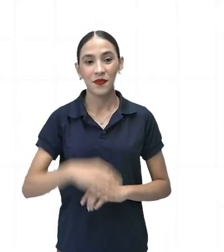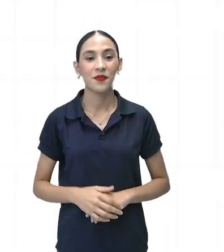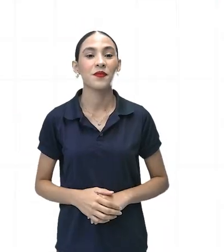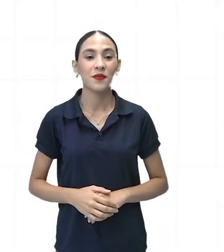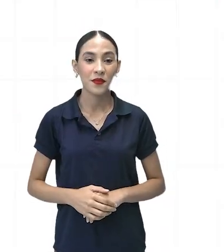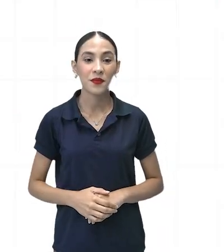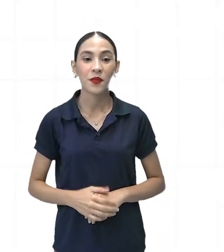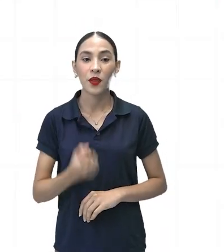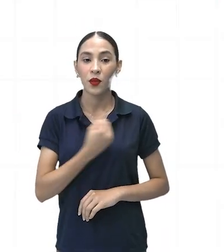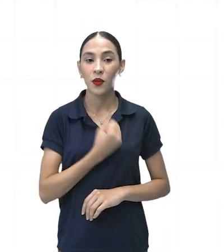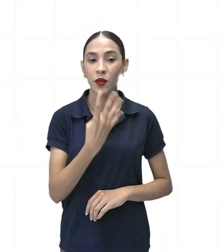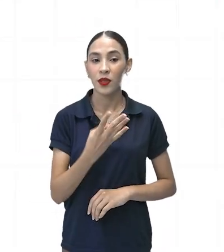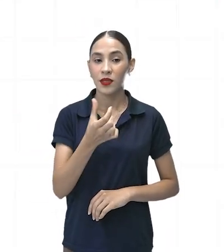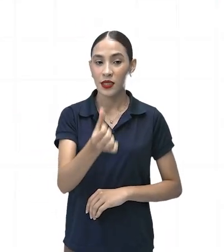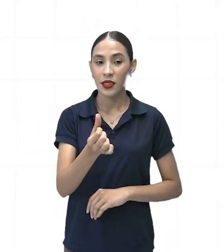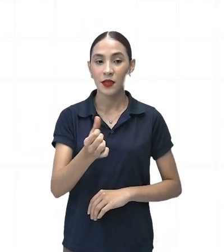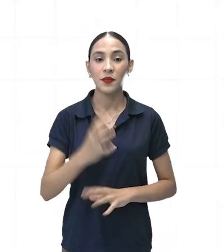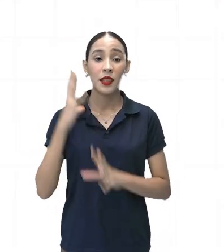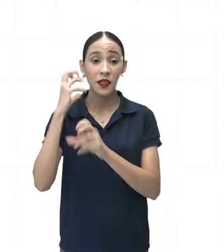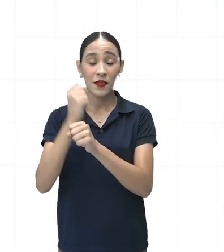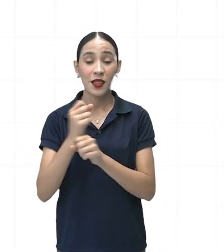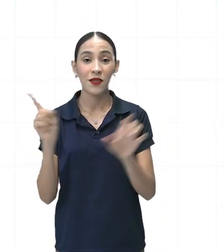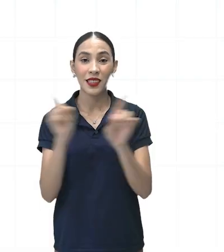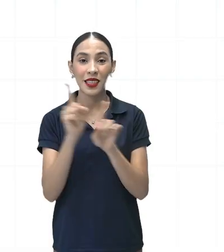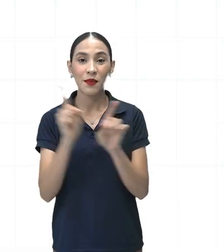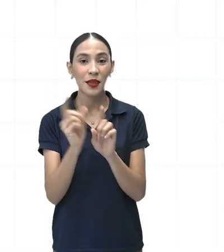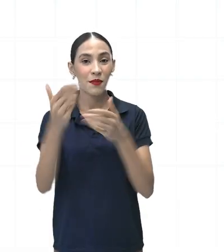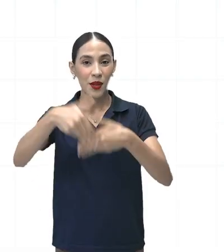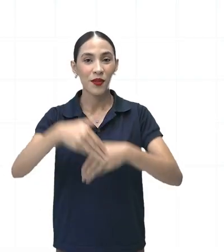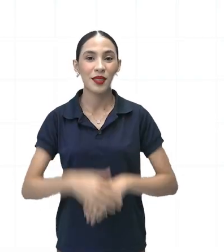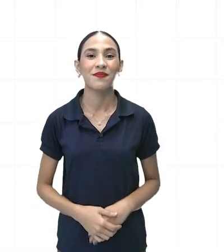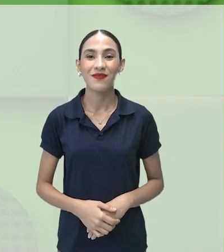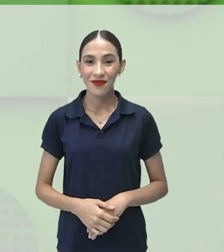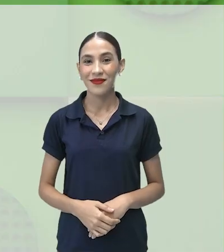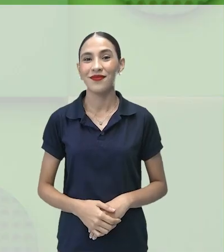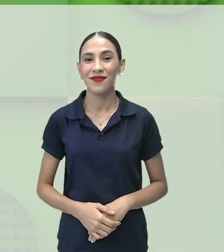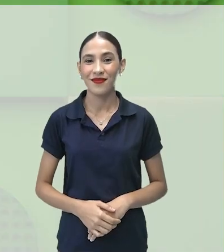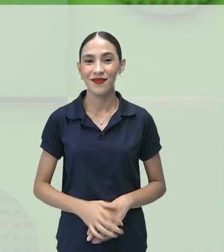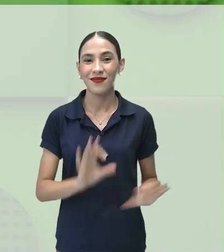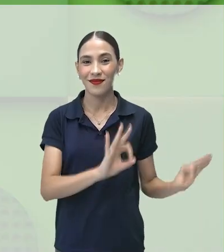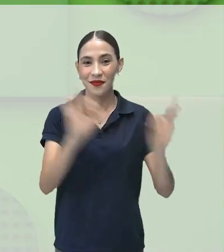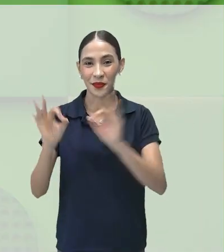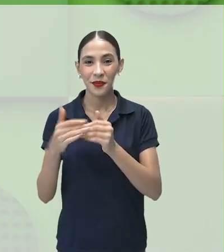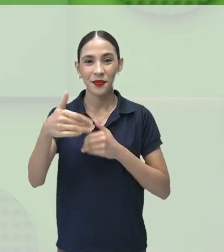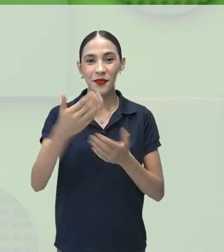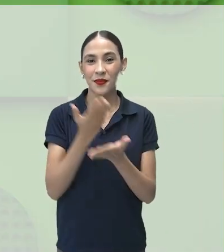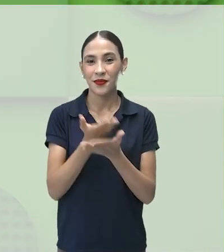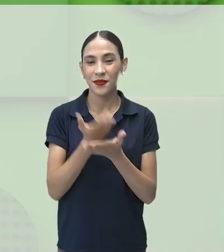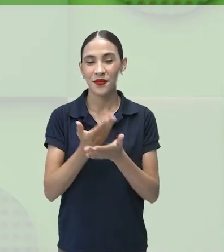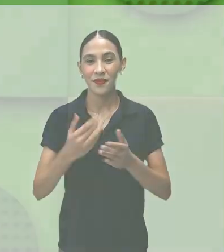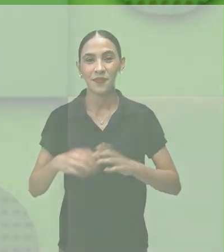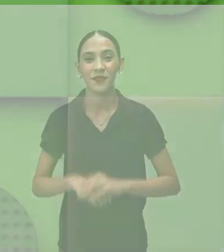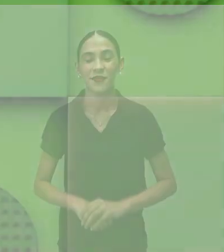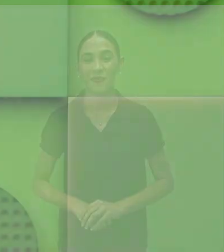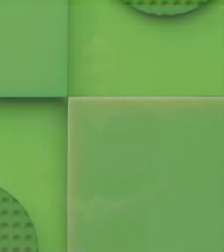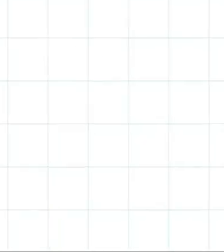aula? Aula 46, revisão e avaliação. E vamos à nossa